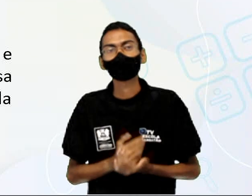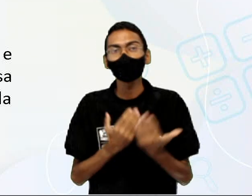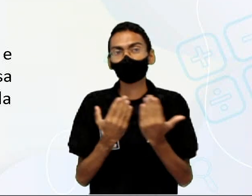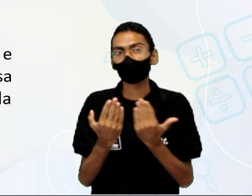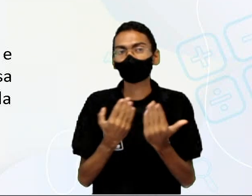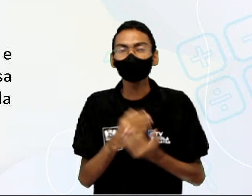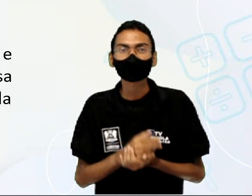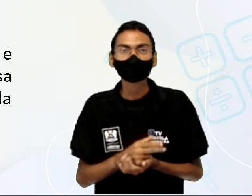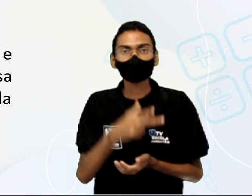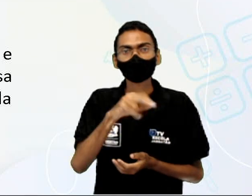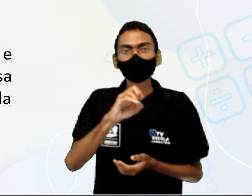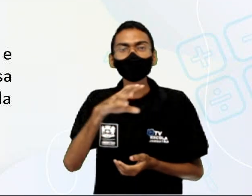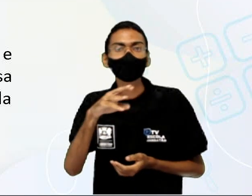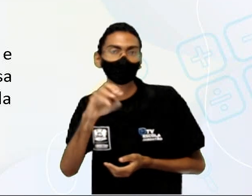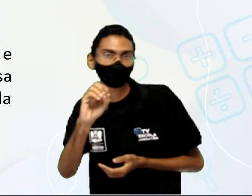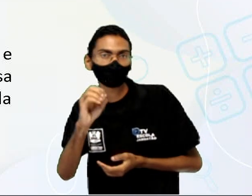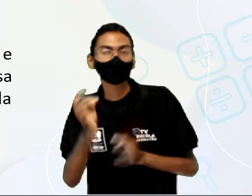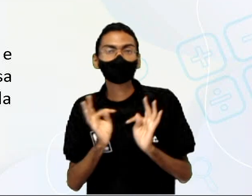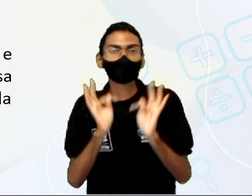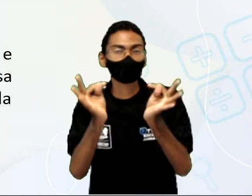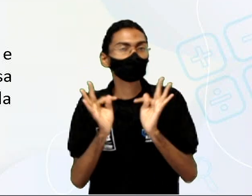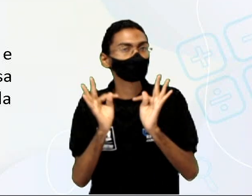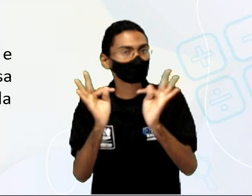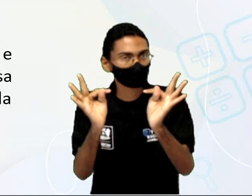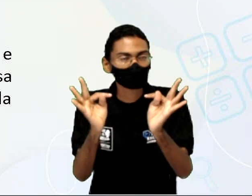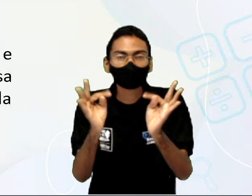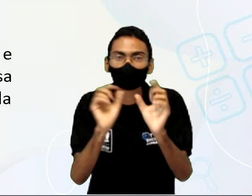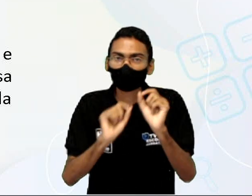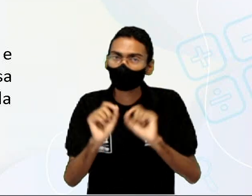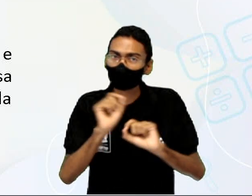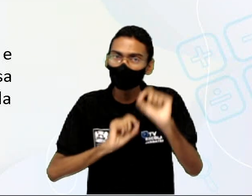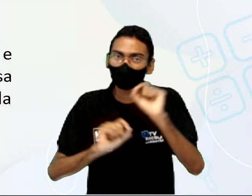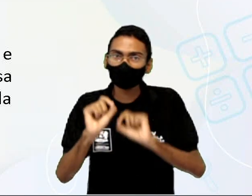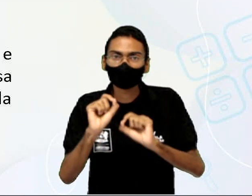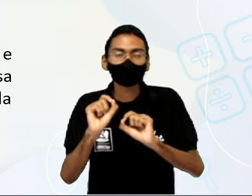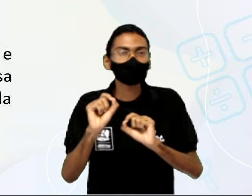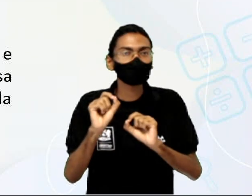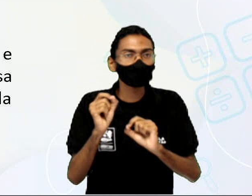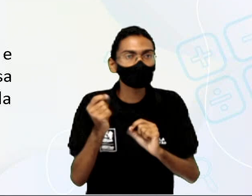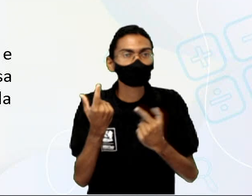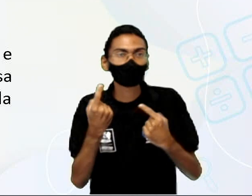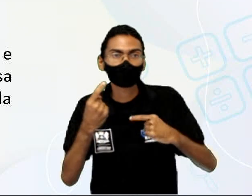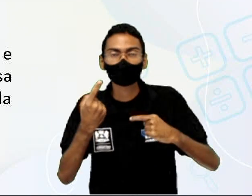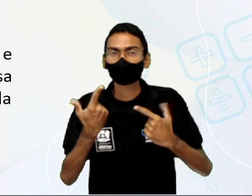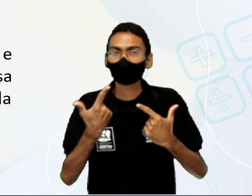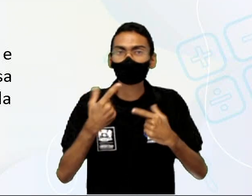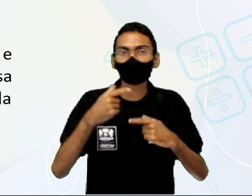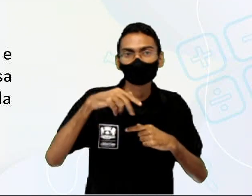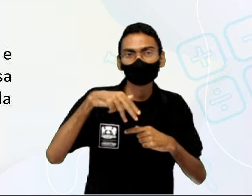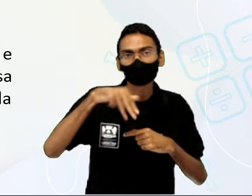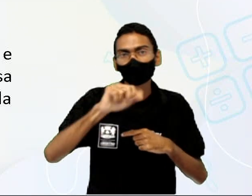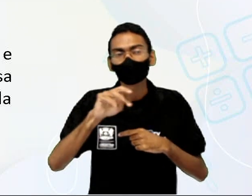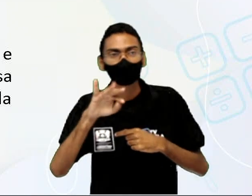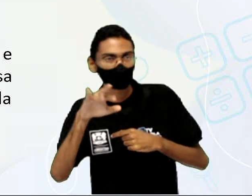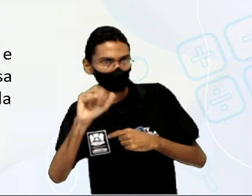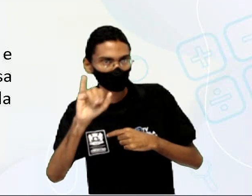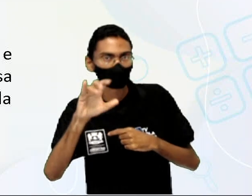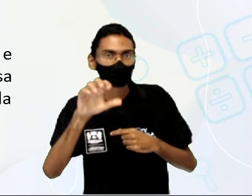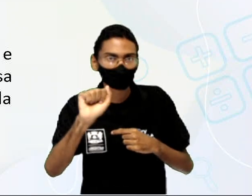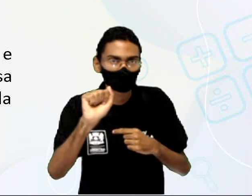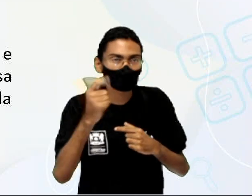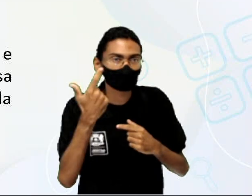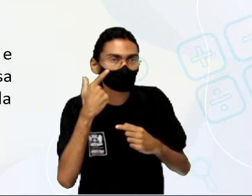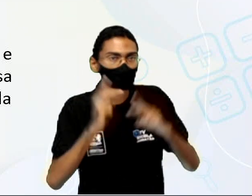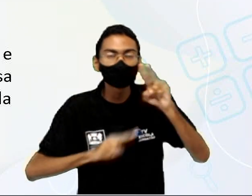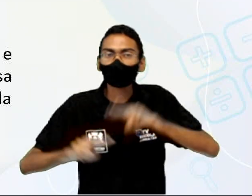Nanotecnologia é o entendimento e controle da matéria em nanoescala, em escala atômica e